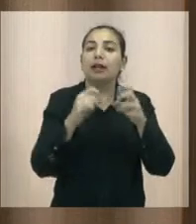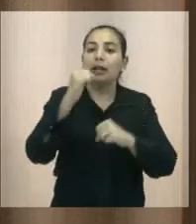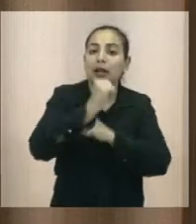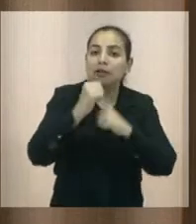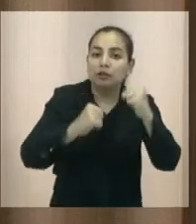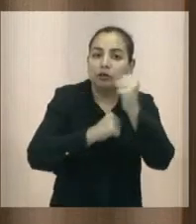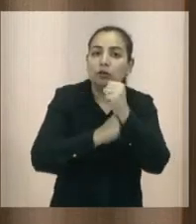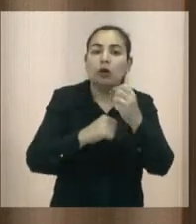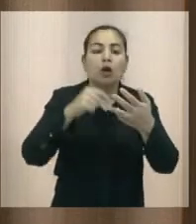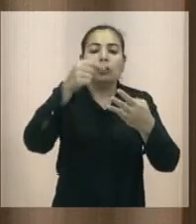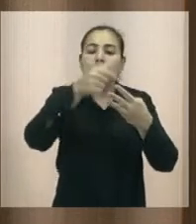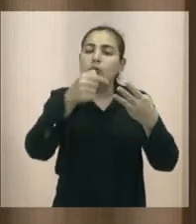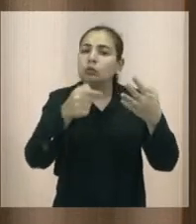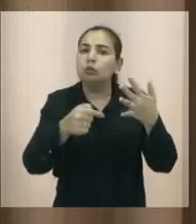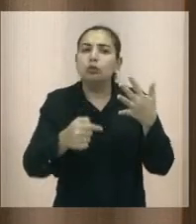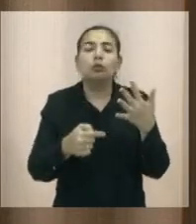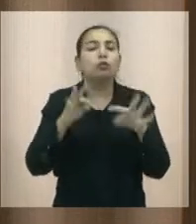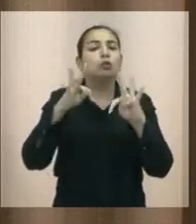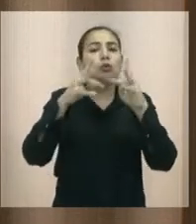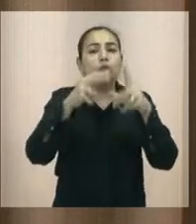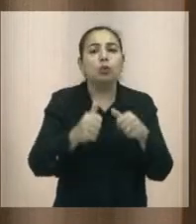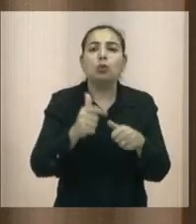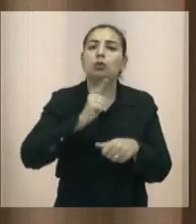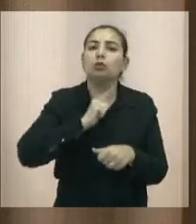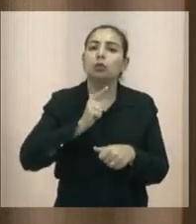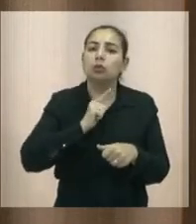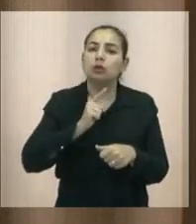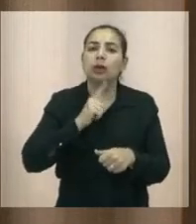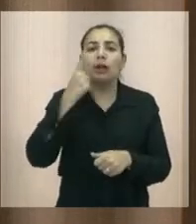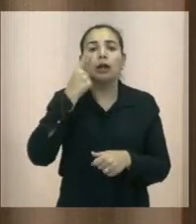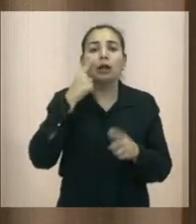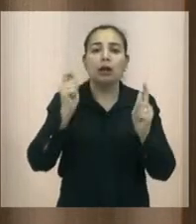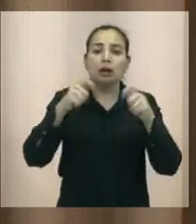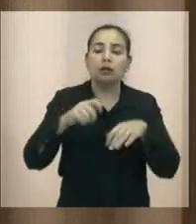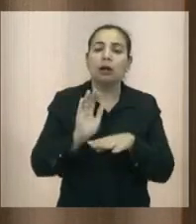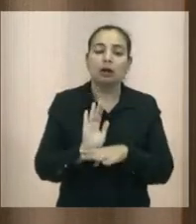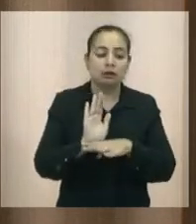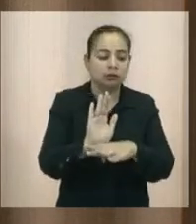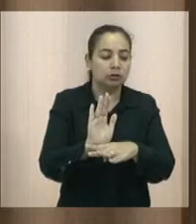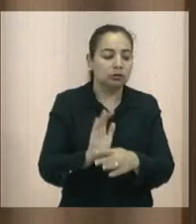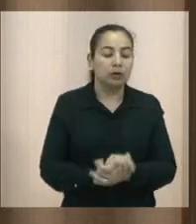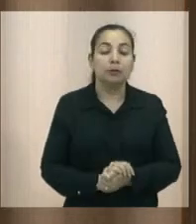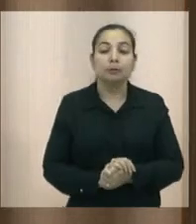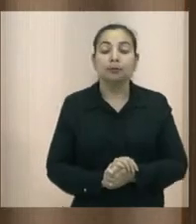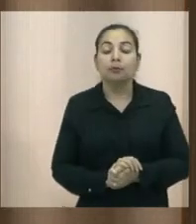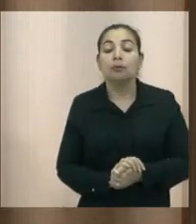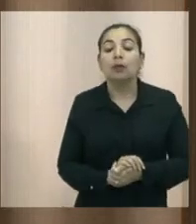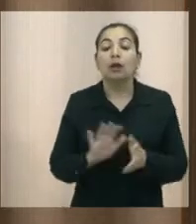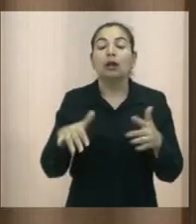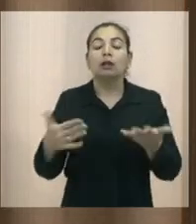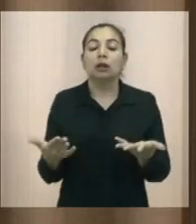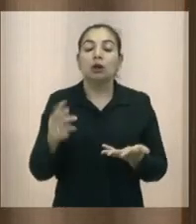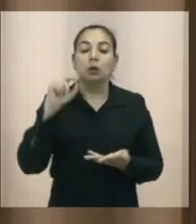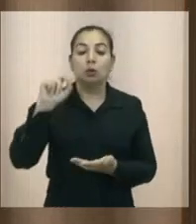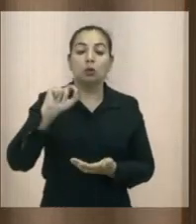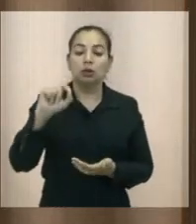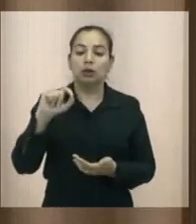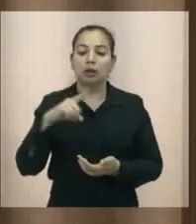também. Então, tudo isso a gente participa, né? Um dos últimos que eu acompanhei foi o da Santa Rita, que ainda clama